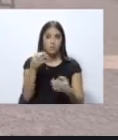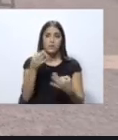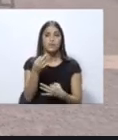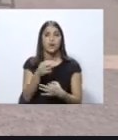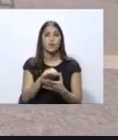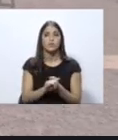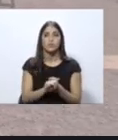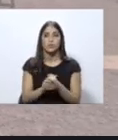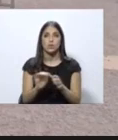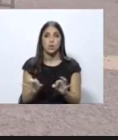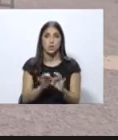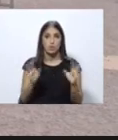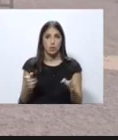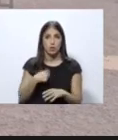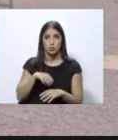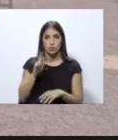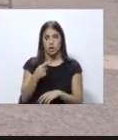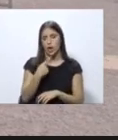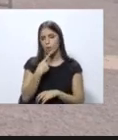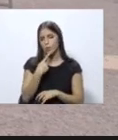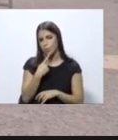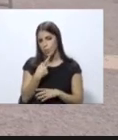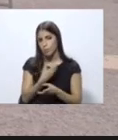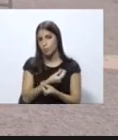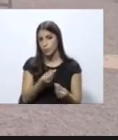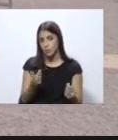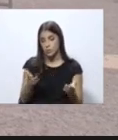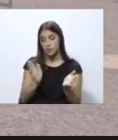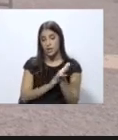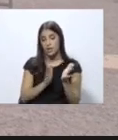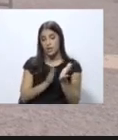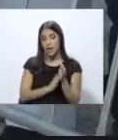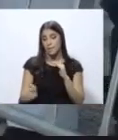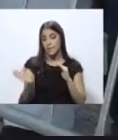acompanhado, como eu já fiz muitas vezes, etapas, é compreendo o que é